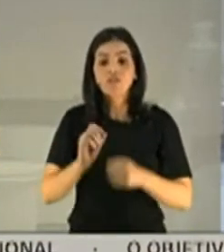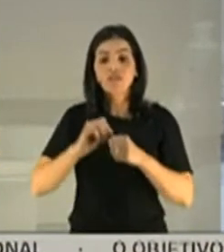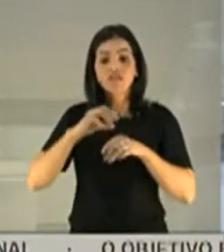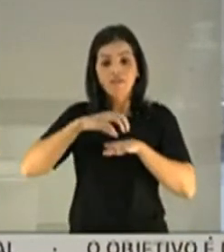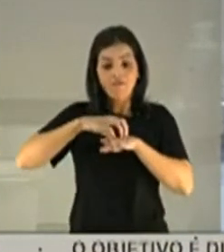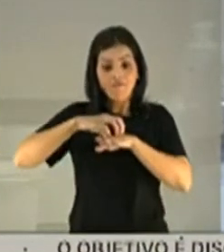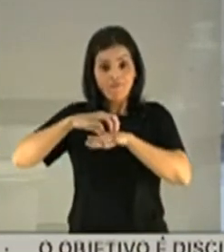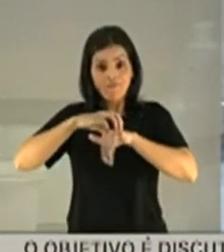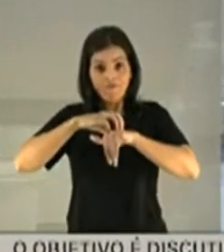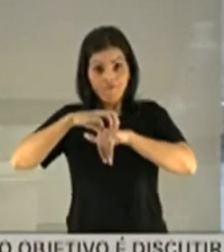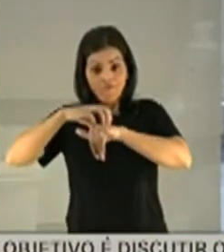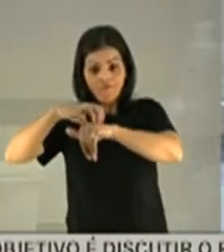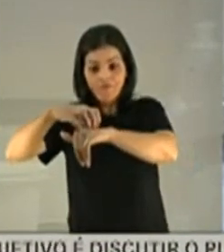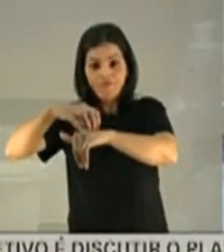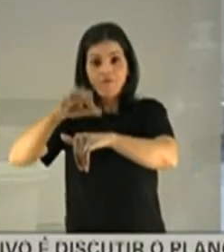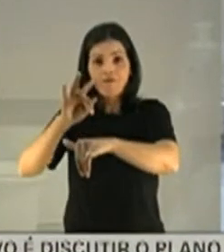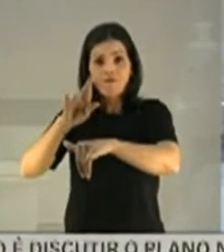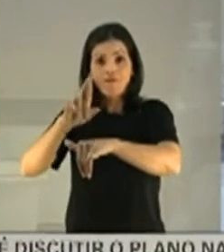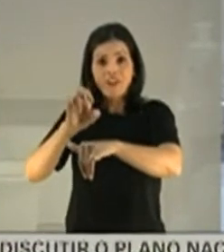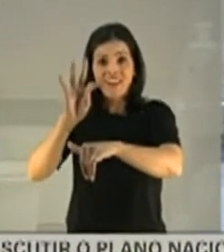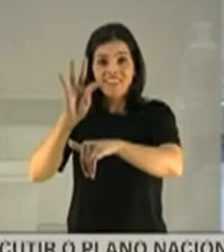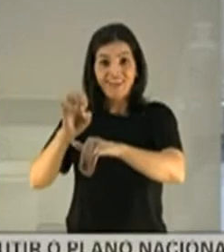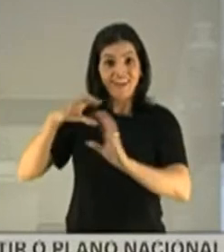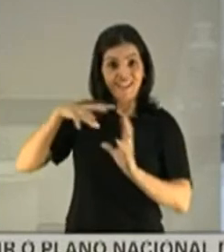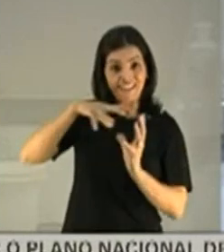frete internacional, foi